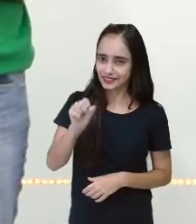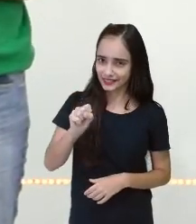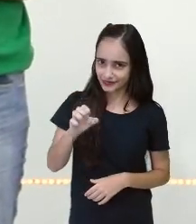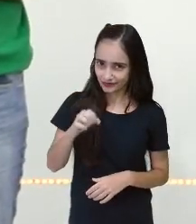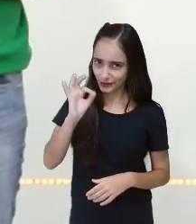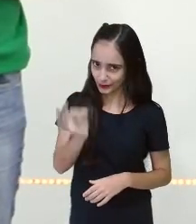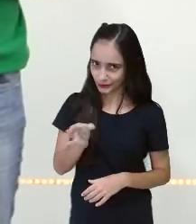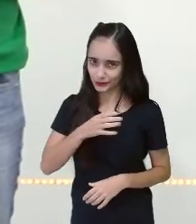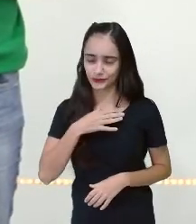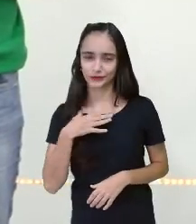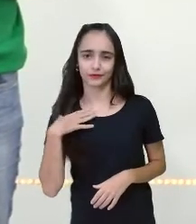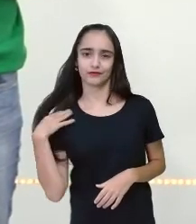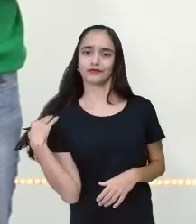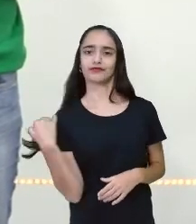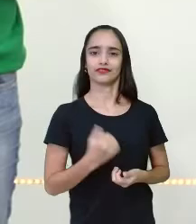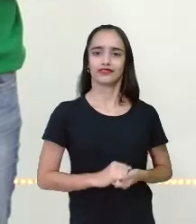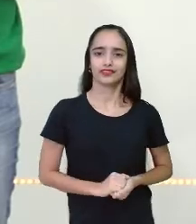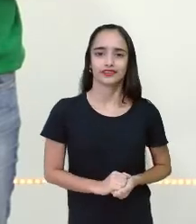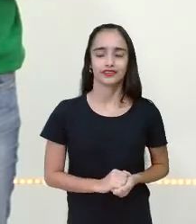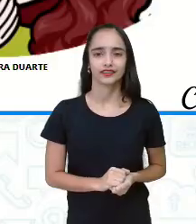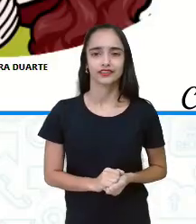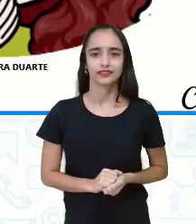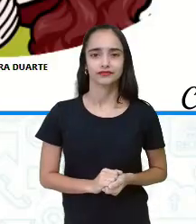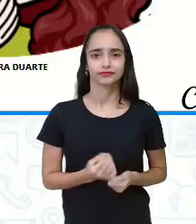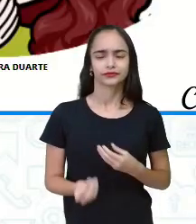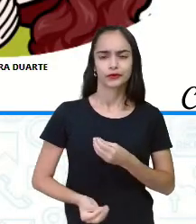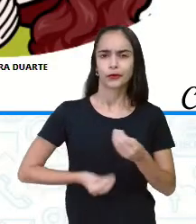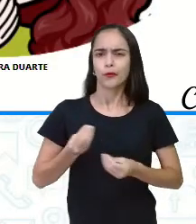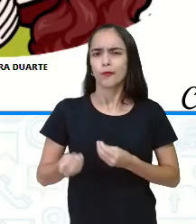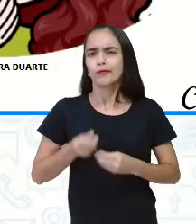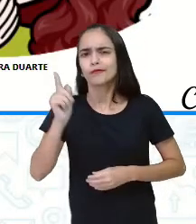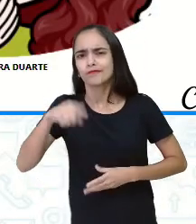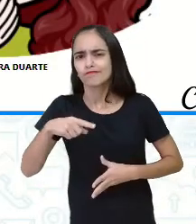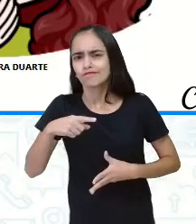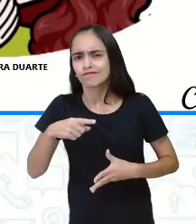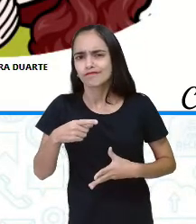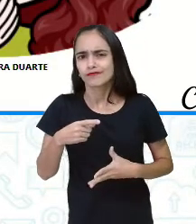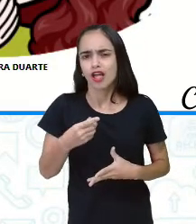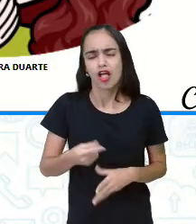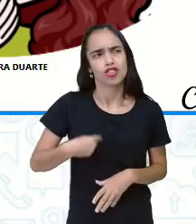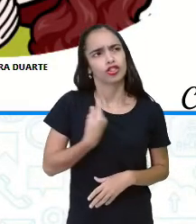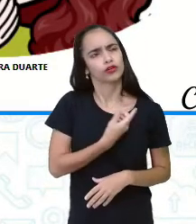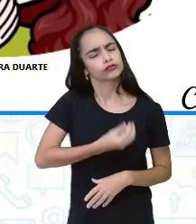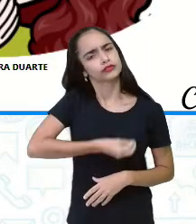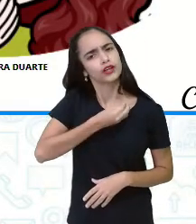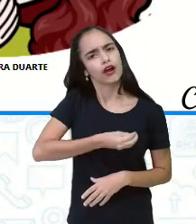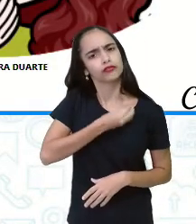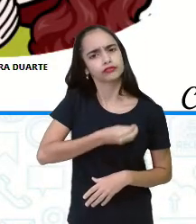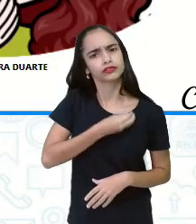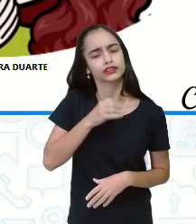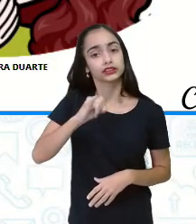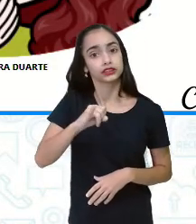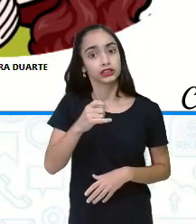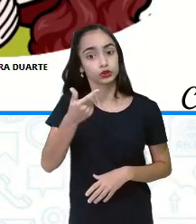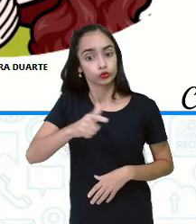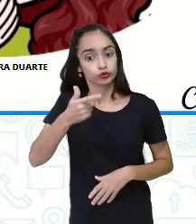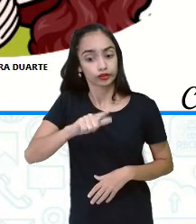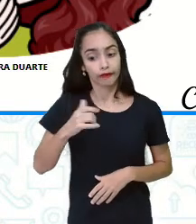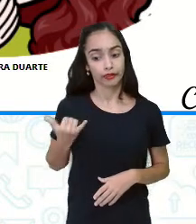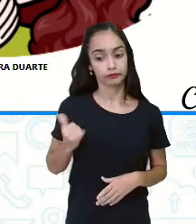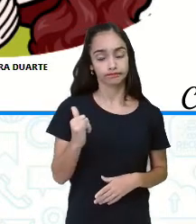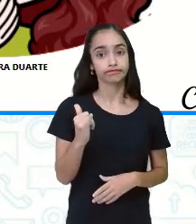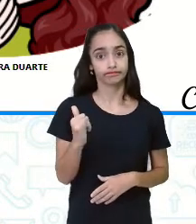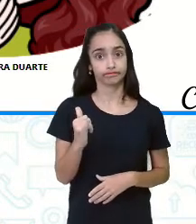bom? Ó, como seria a nossa vida sem a energia